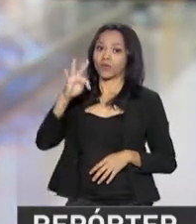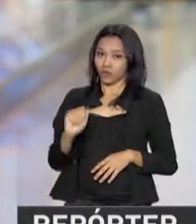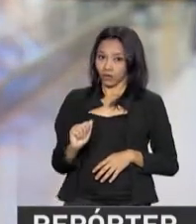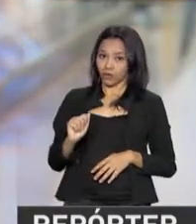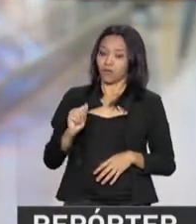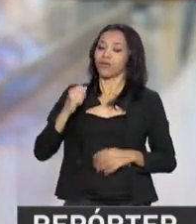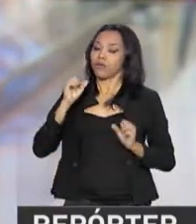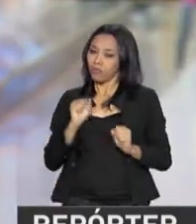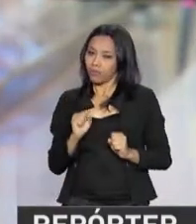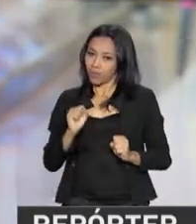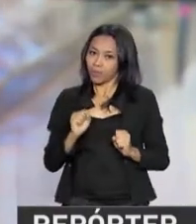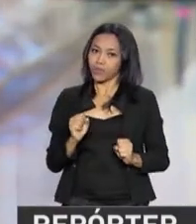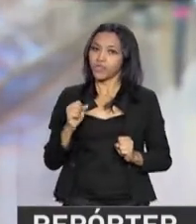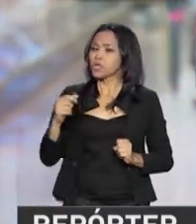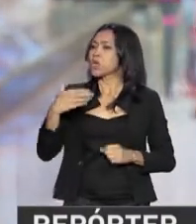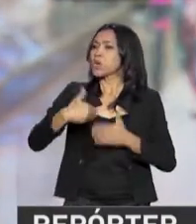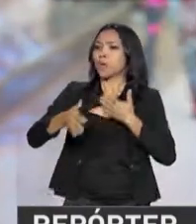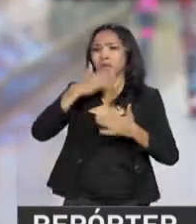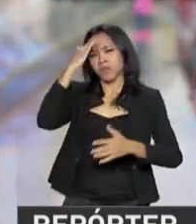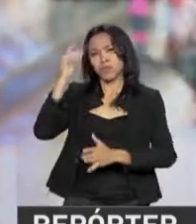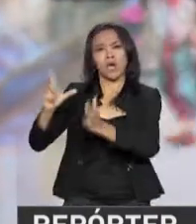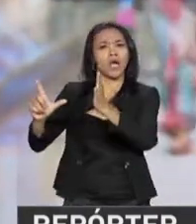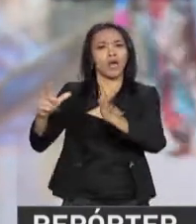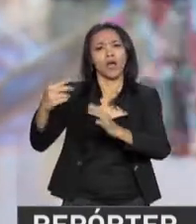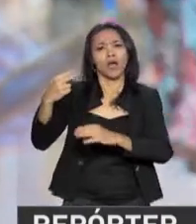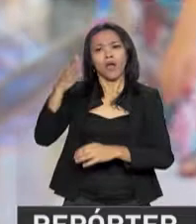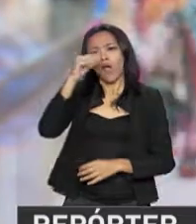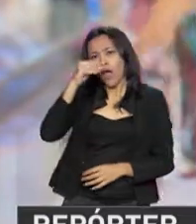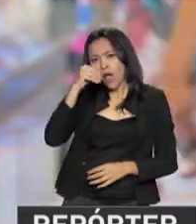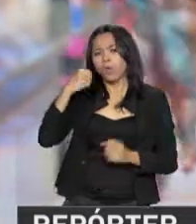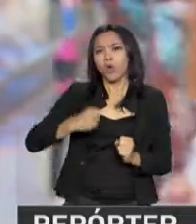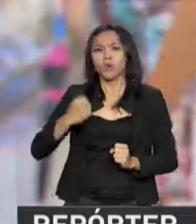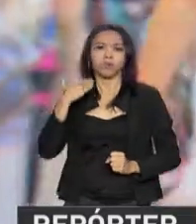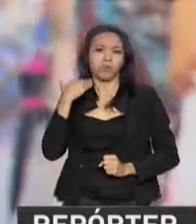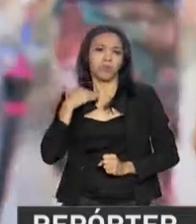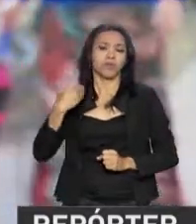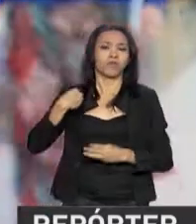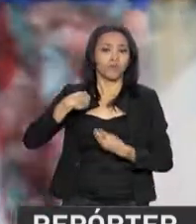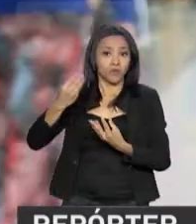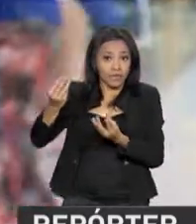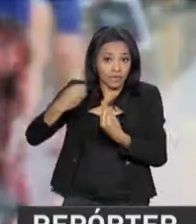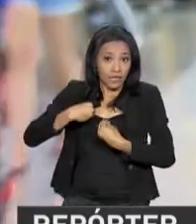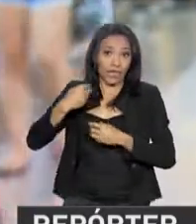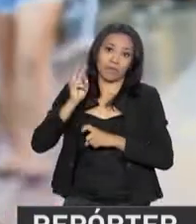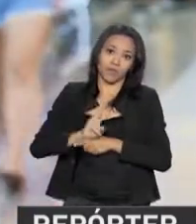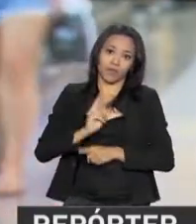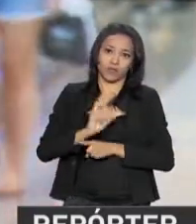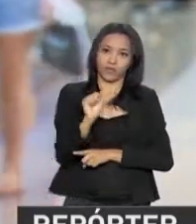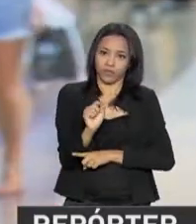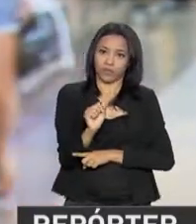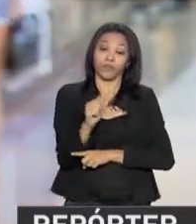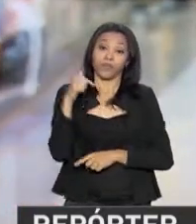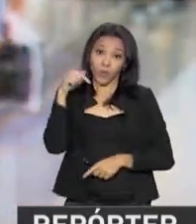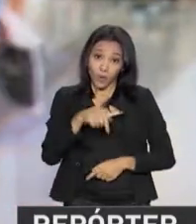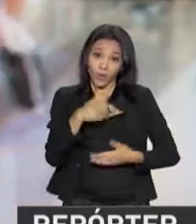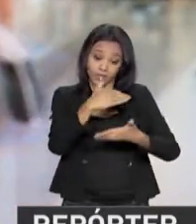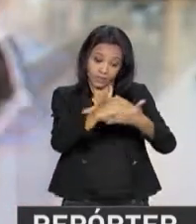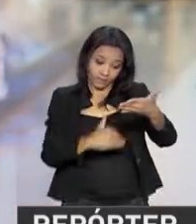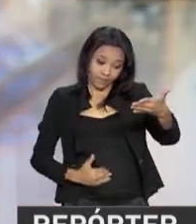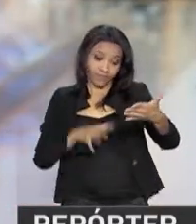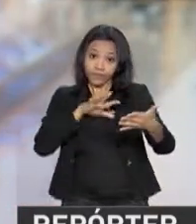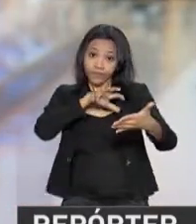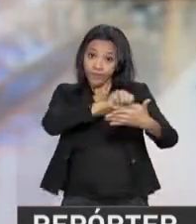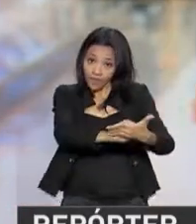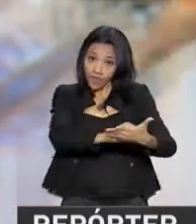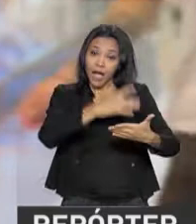ser consultada por quem for oferecer um empréstimo. A expectativa é que, com o cadastro positivo, o bom pagador